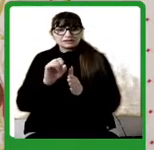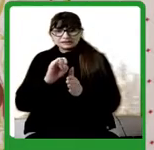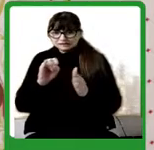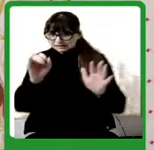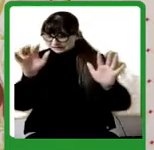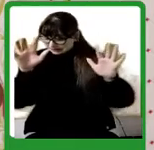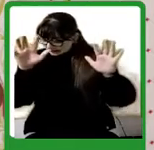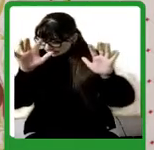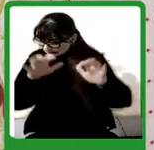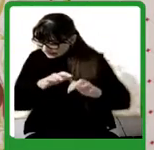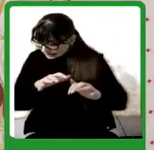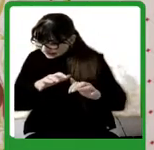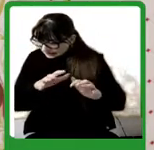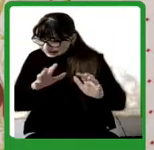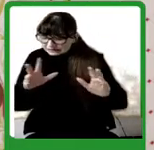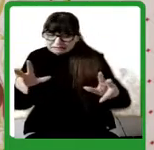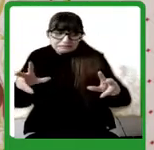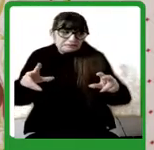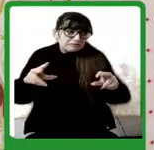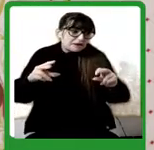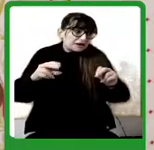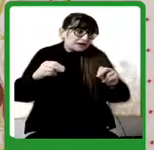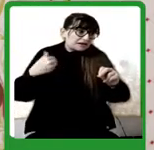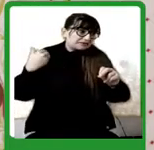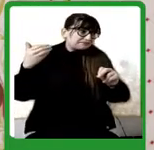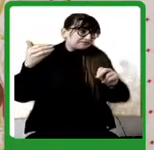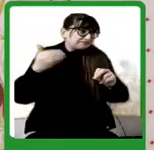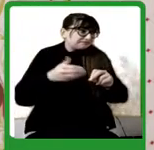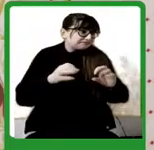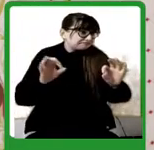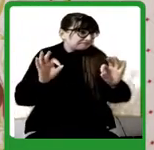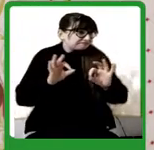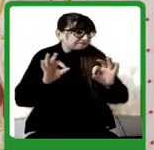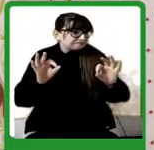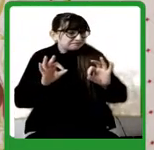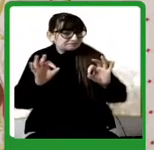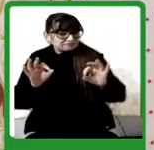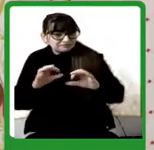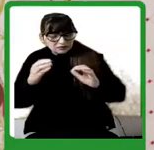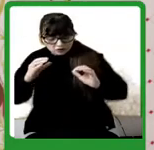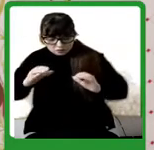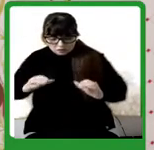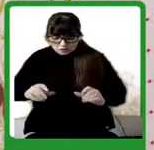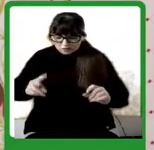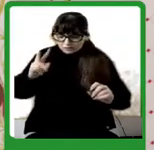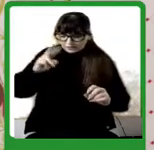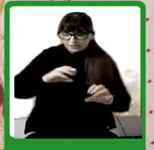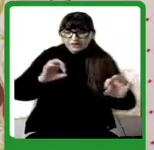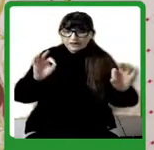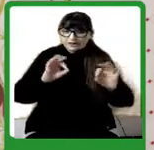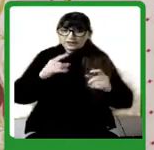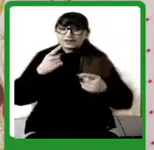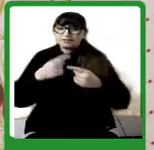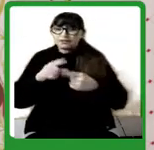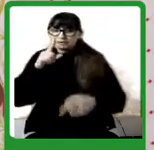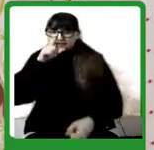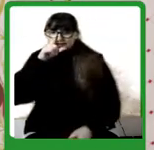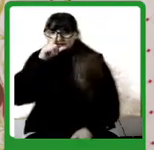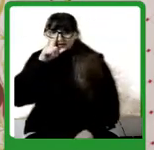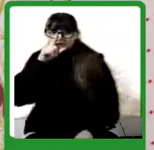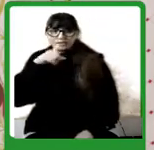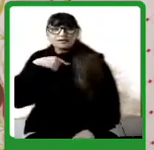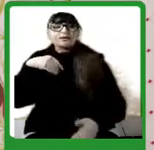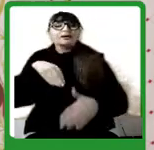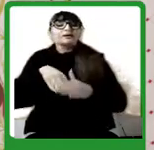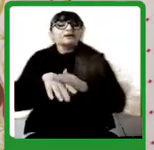em cima dele, eu não ia atrás de recolher corpo, de ver nada. Porque é perigoso. Pra que se enfiar lá embaixo com ele?